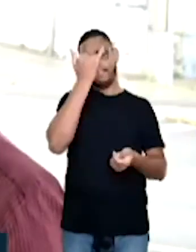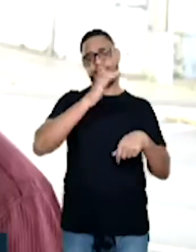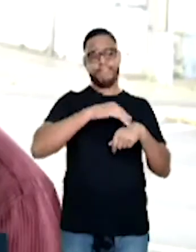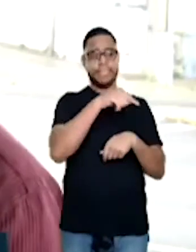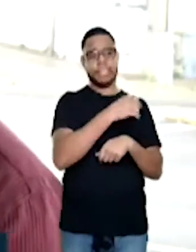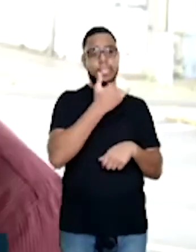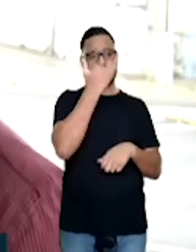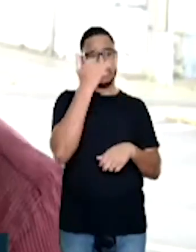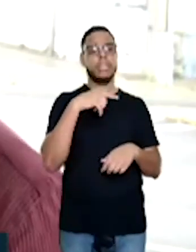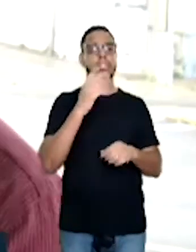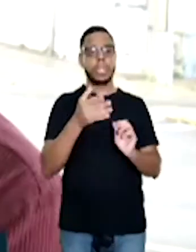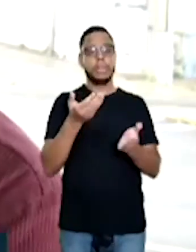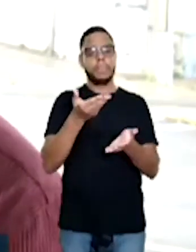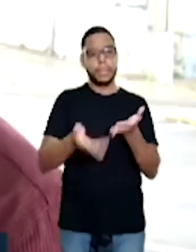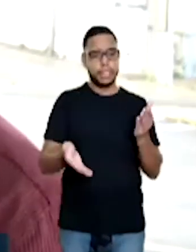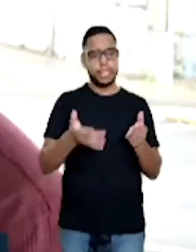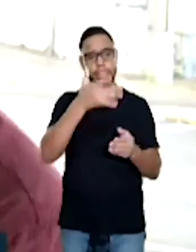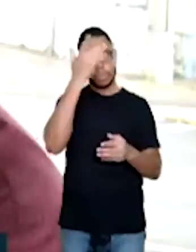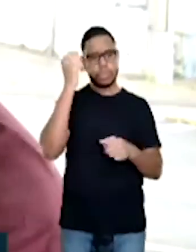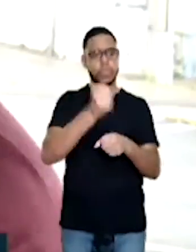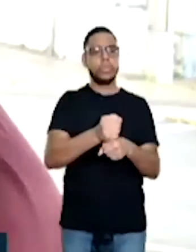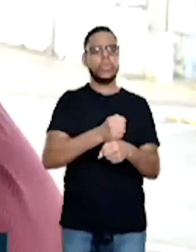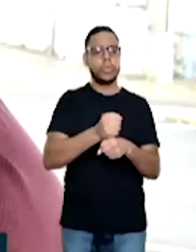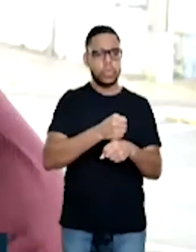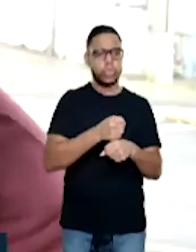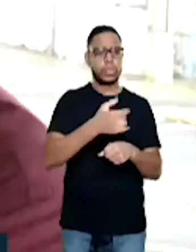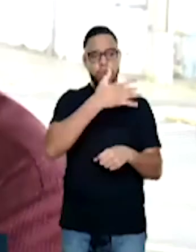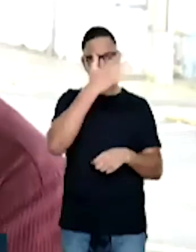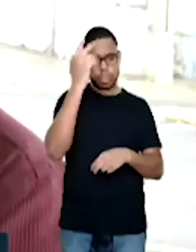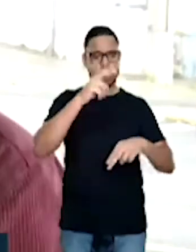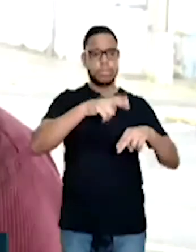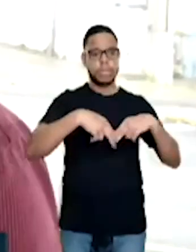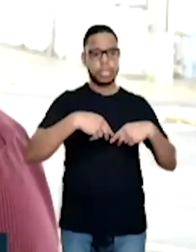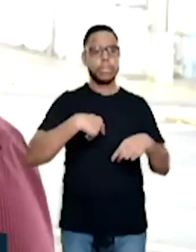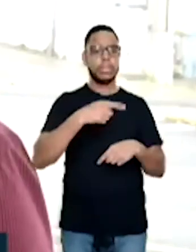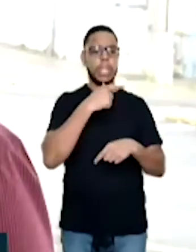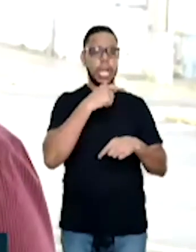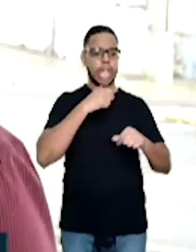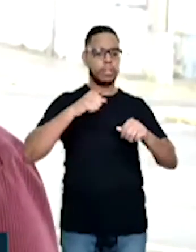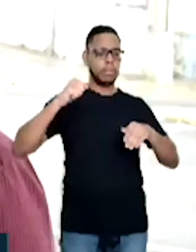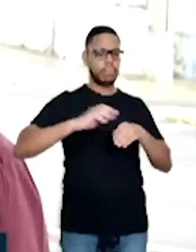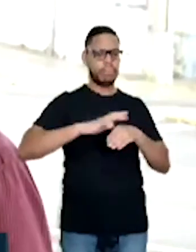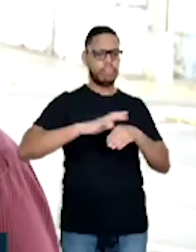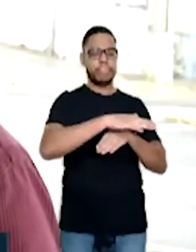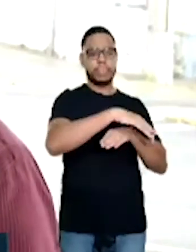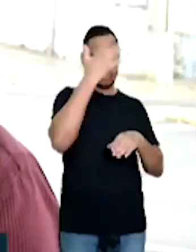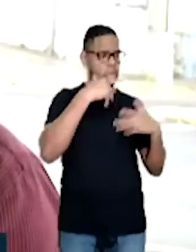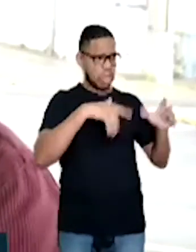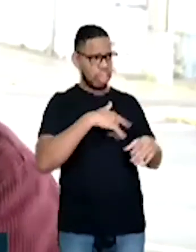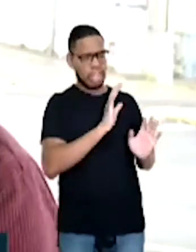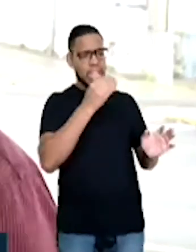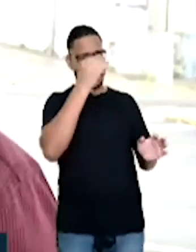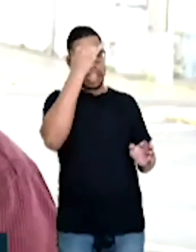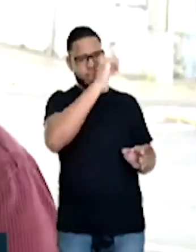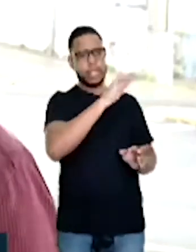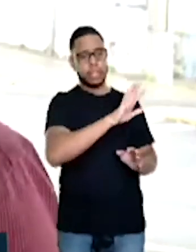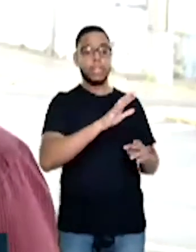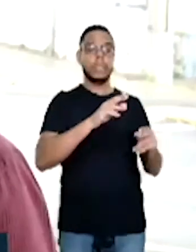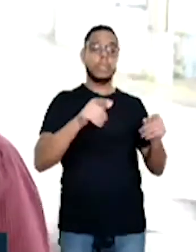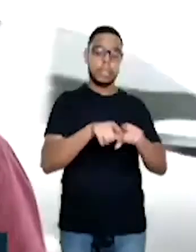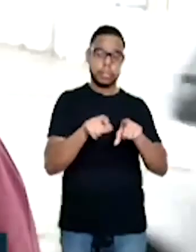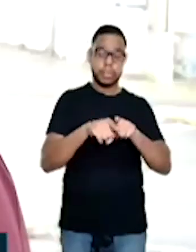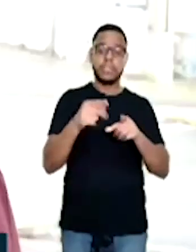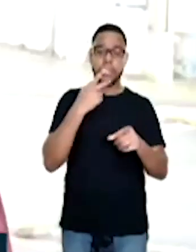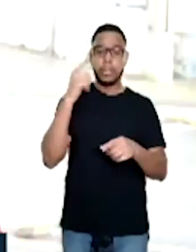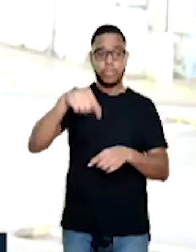perdendo clientes há mais de anos, ninguém para aqui por conta da vazão de água. E nós precisamos resolver. O Gazeta veio, prometeu e não